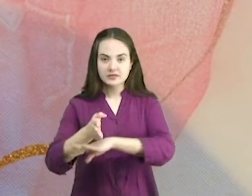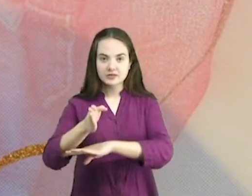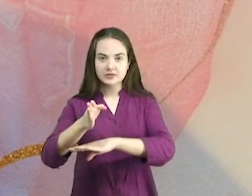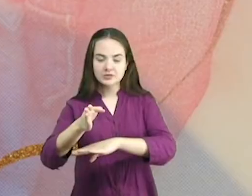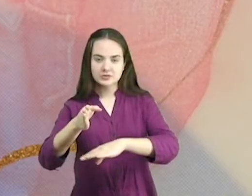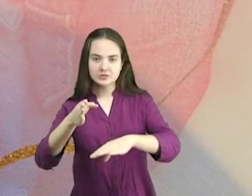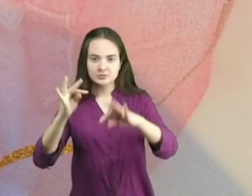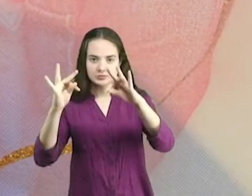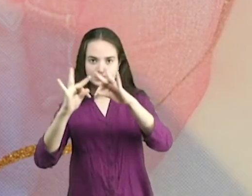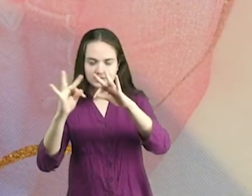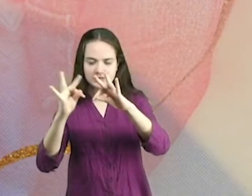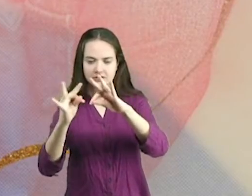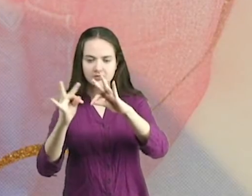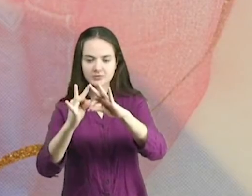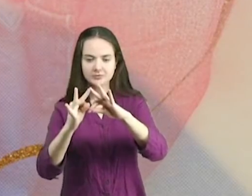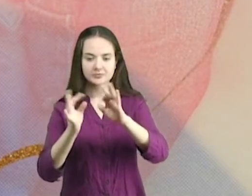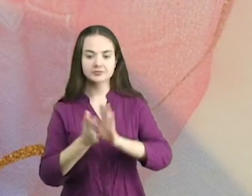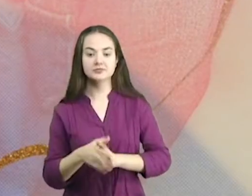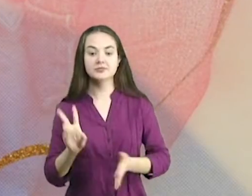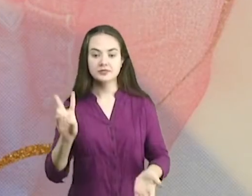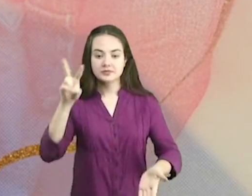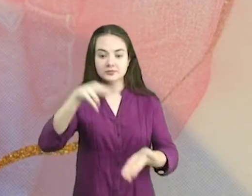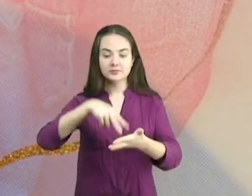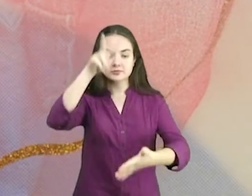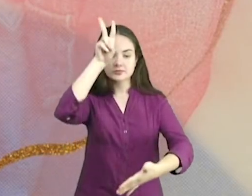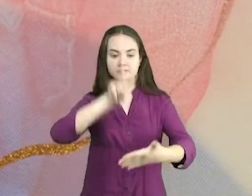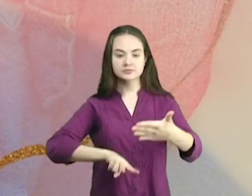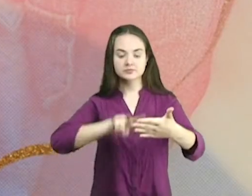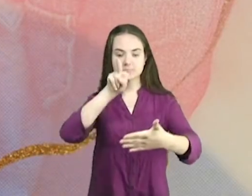e levantou-se para ler.